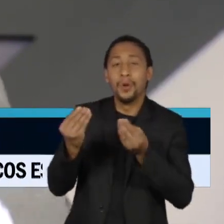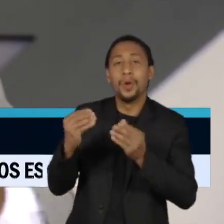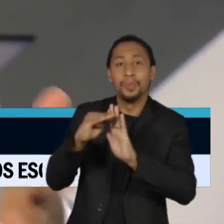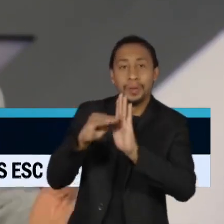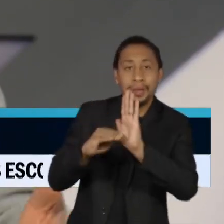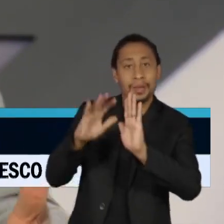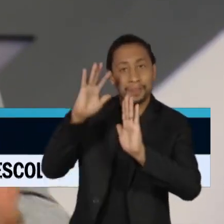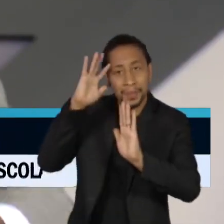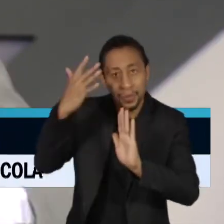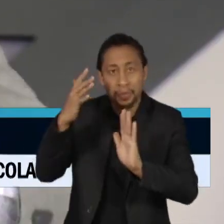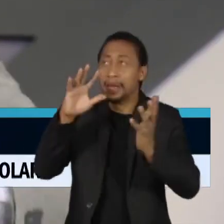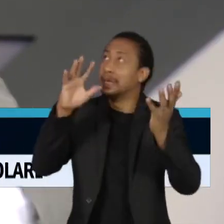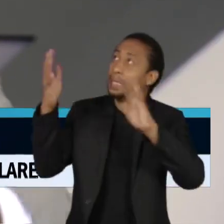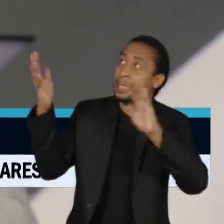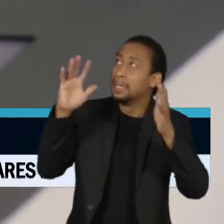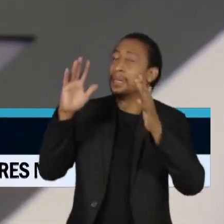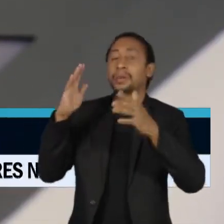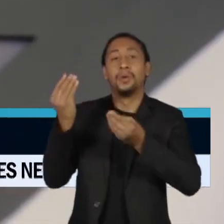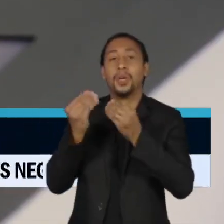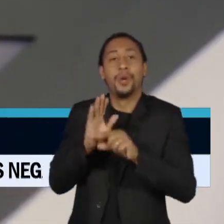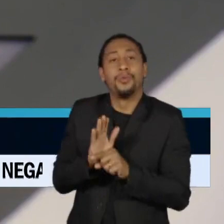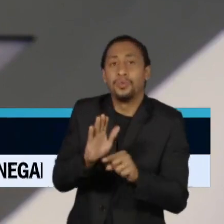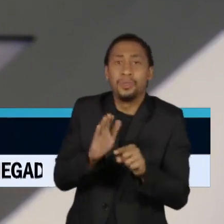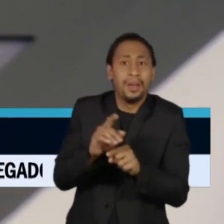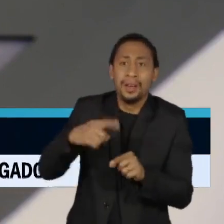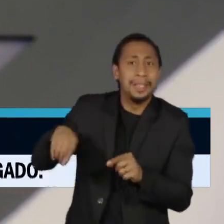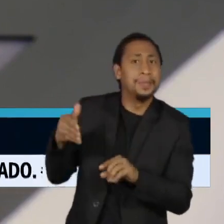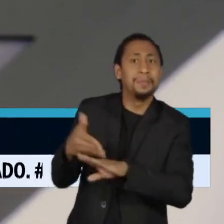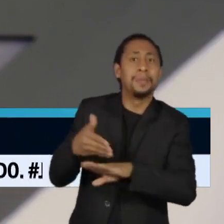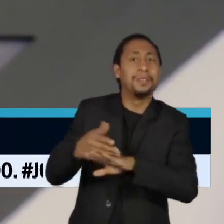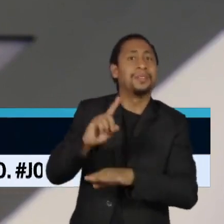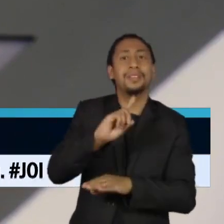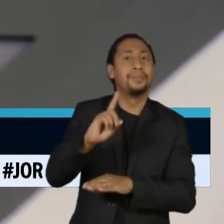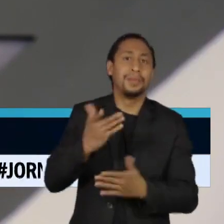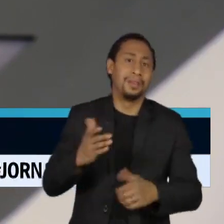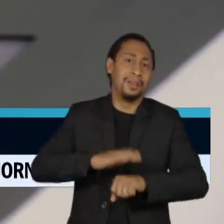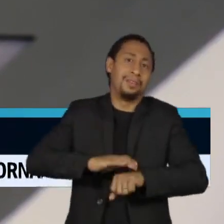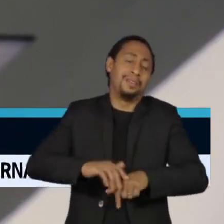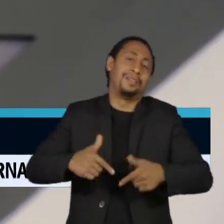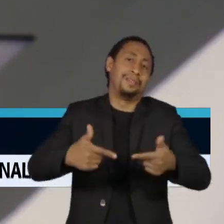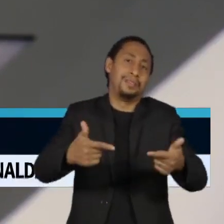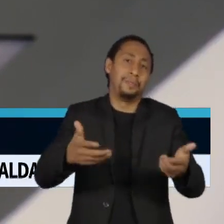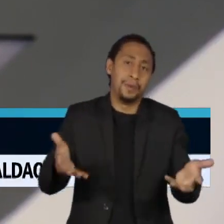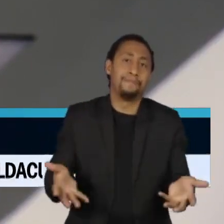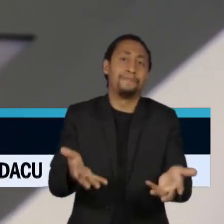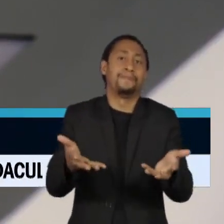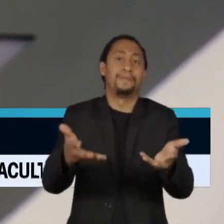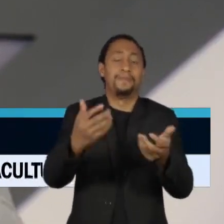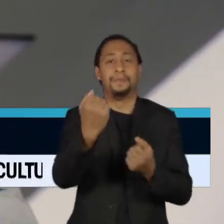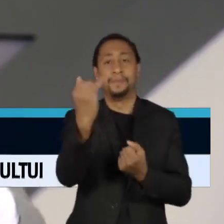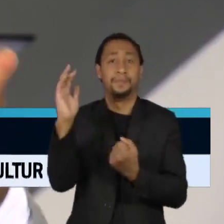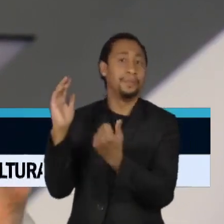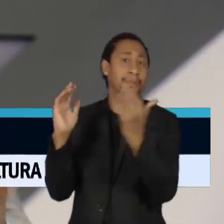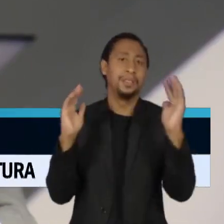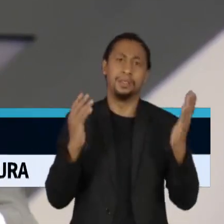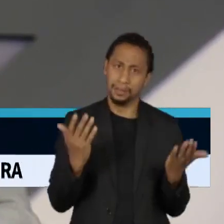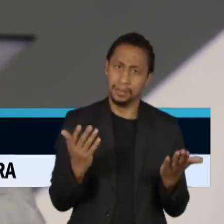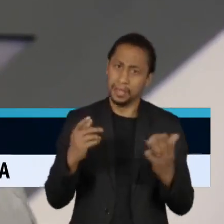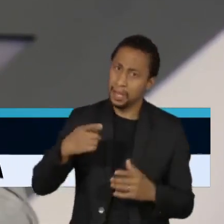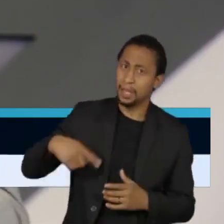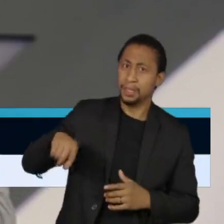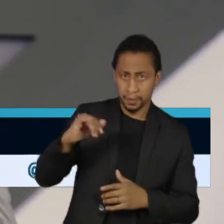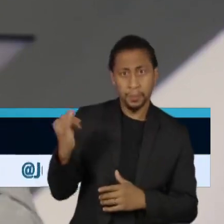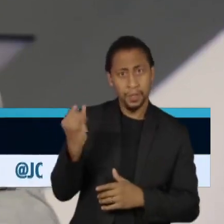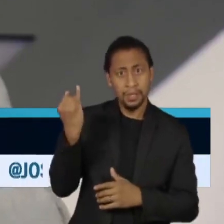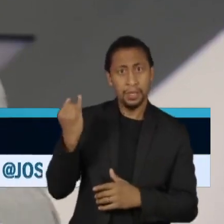de controle das mudanças climáticas, dessas estruturas, dessas políticas de fortalecimento do meio ambiente. Então, seria importante se a